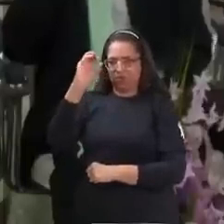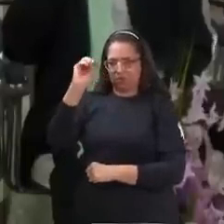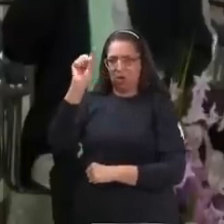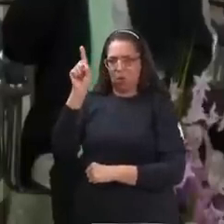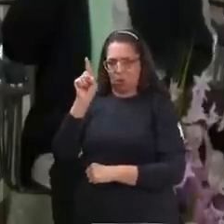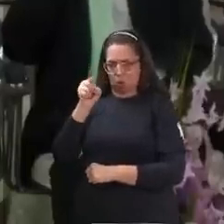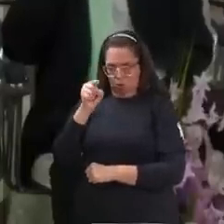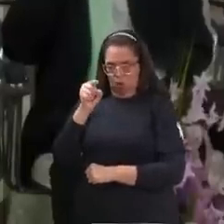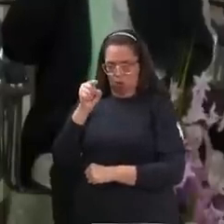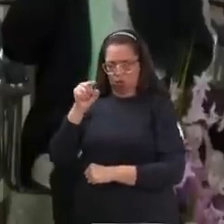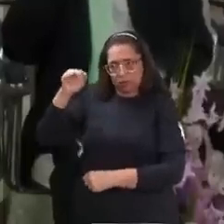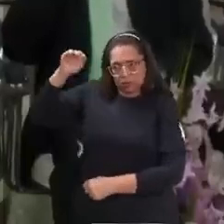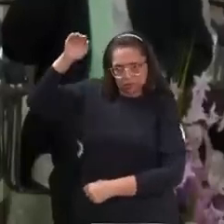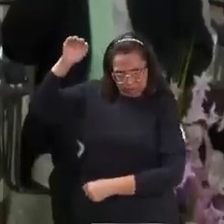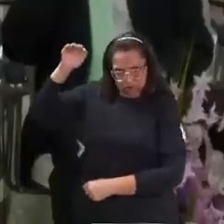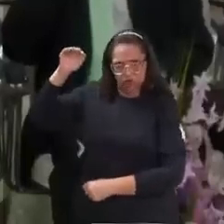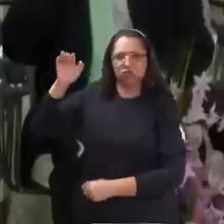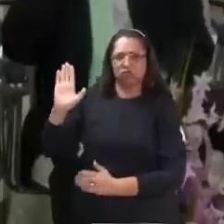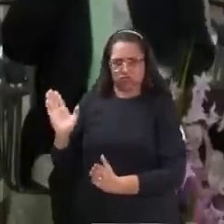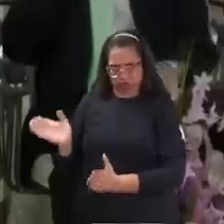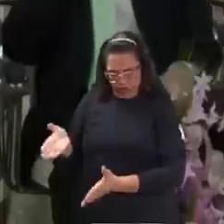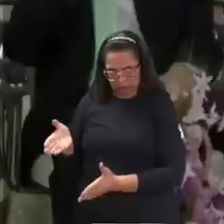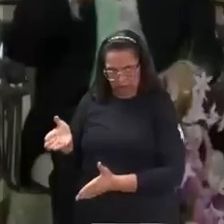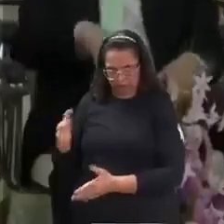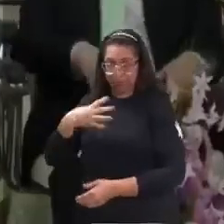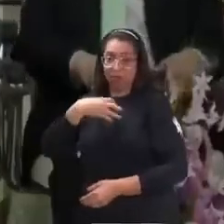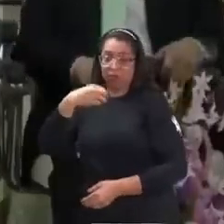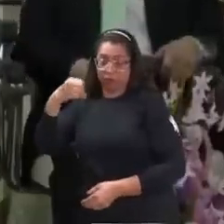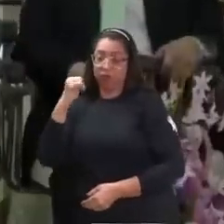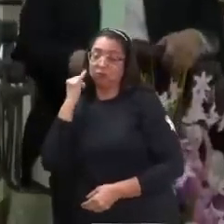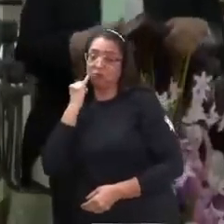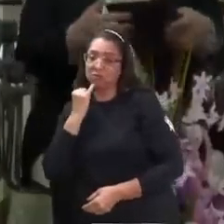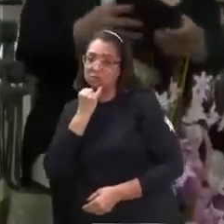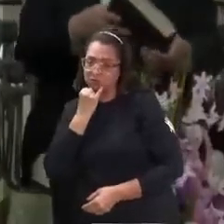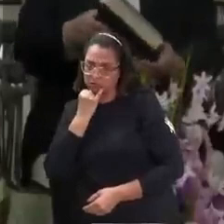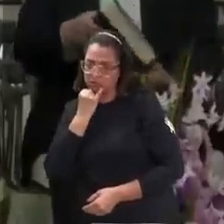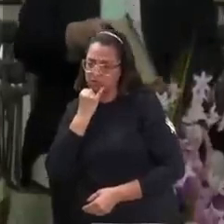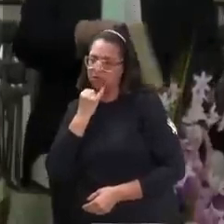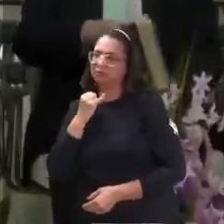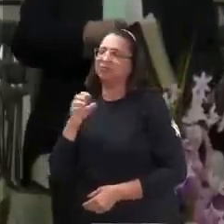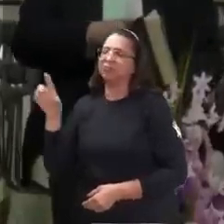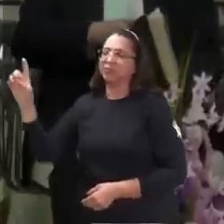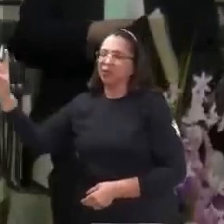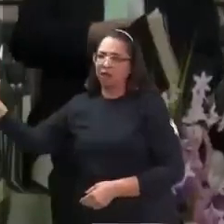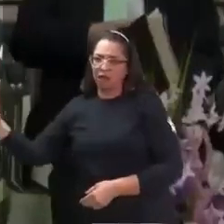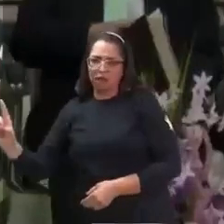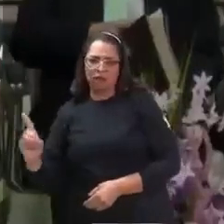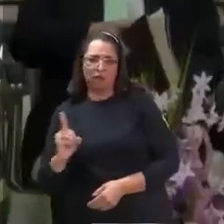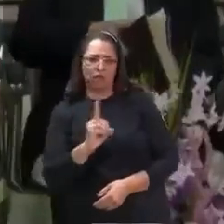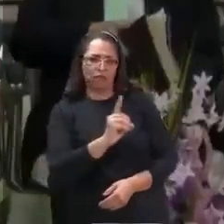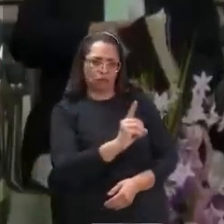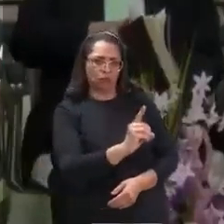Você vê que quando eles queriam sobreviver, a mulher entrava como isca.